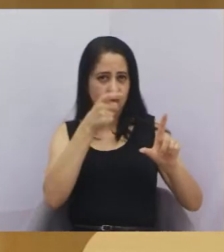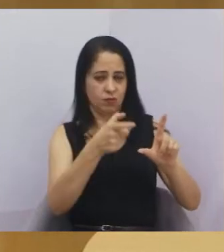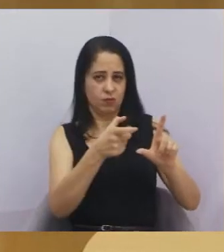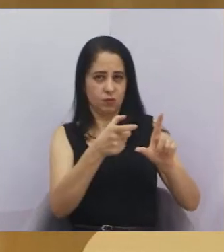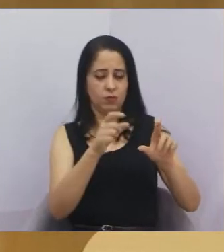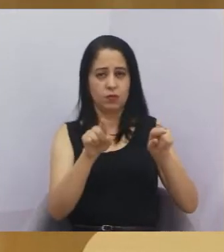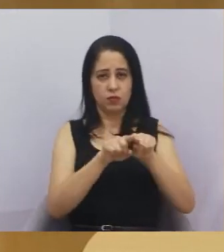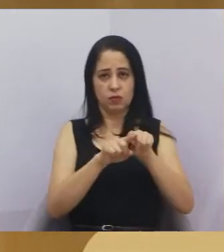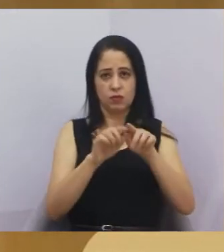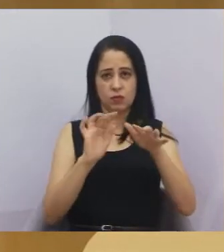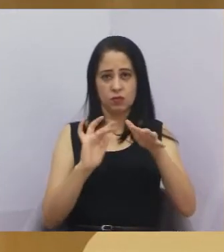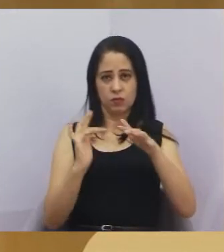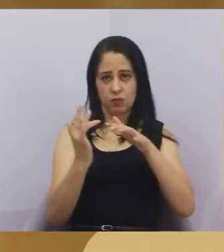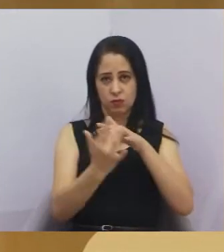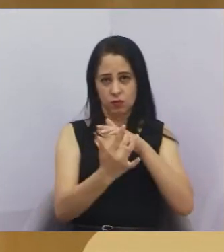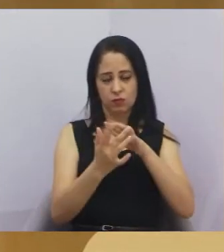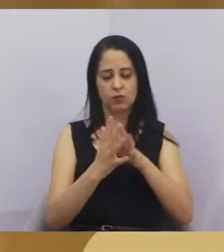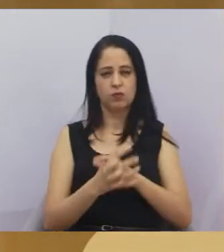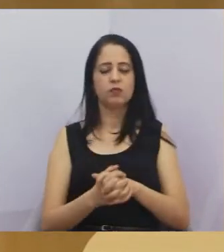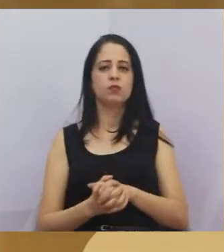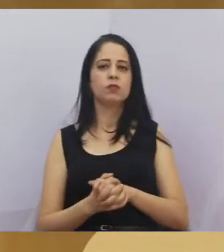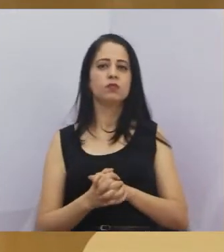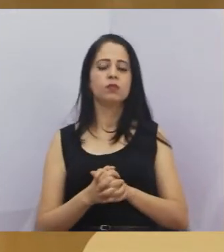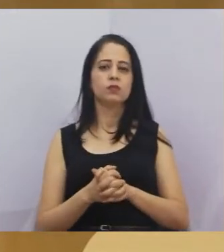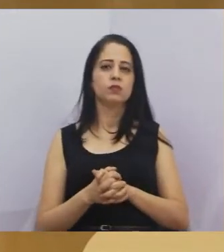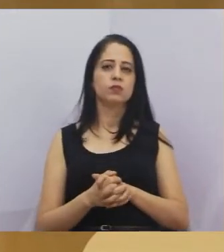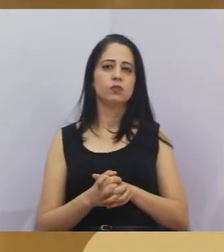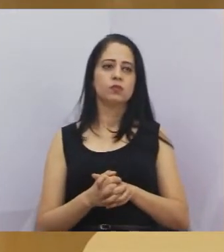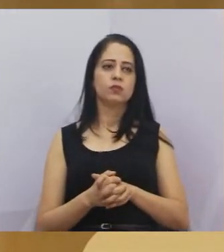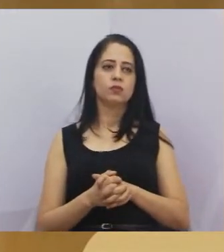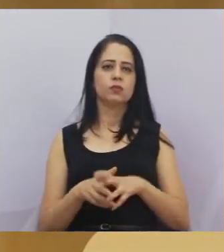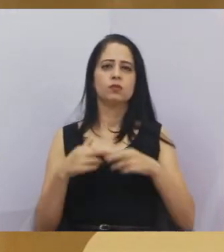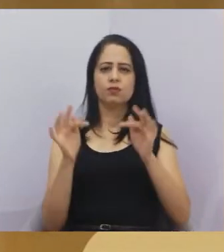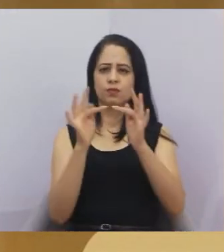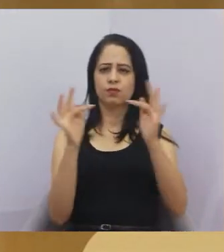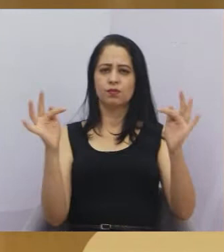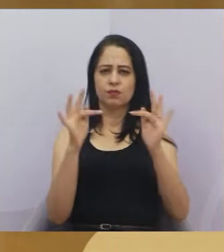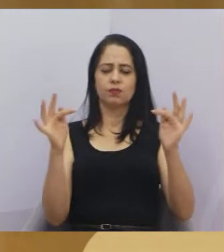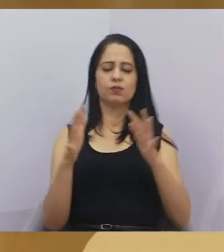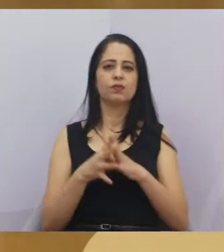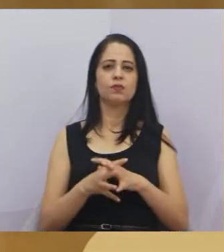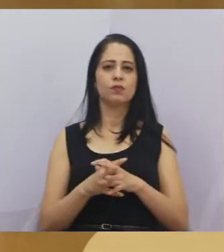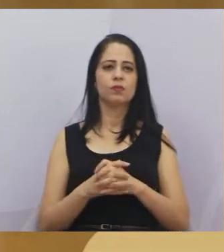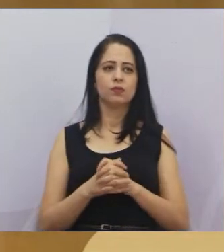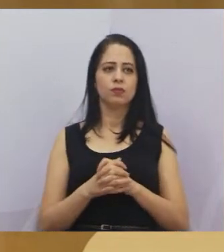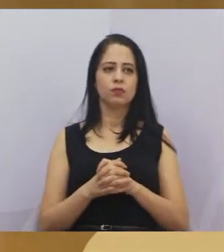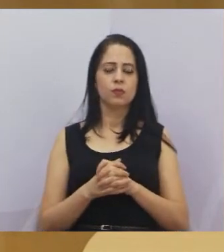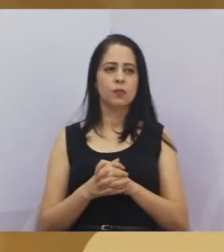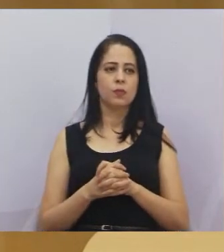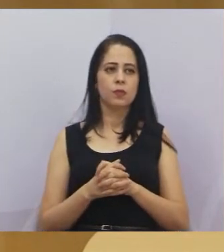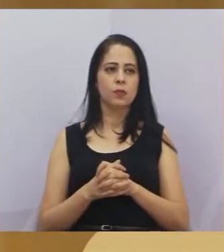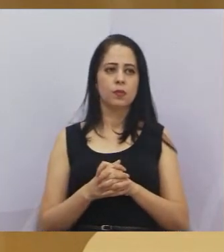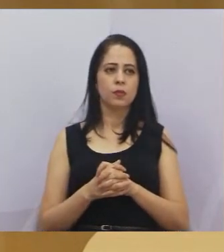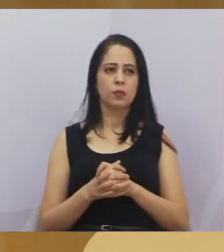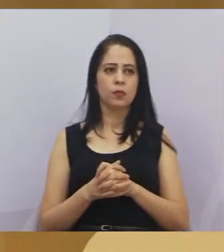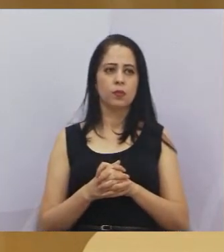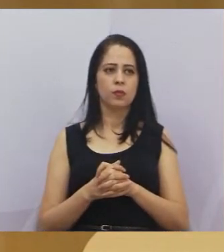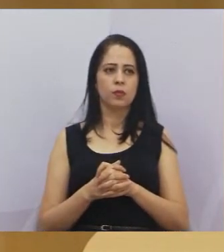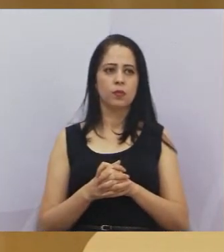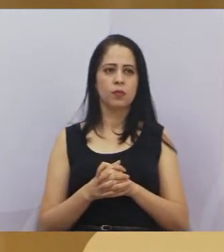da internet e da TV. Quero começar dizendo uma frase: quanto mais forte a